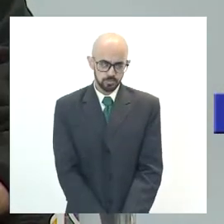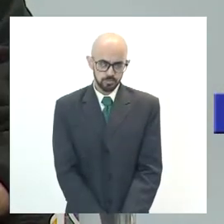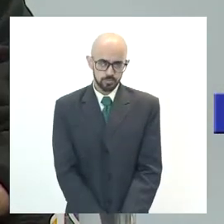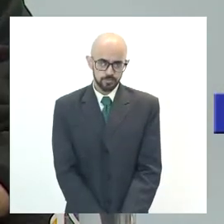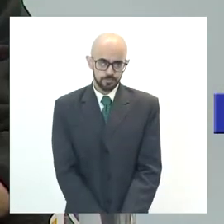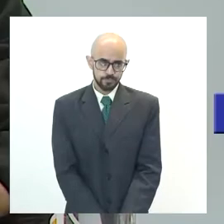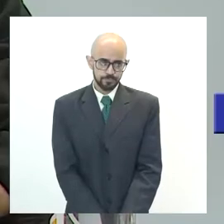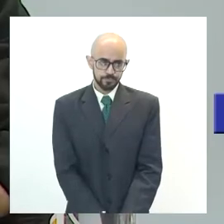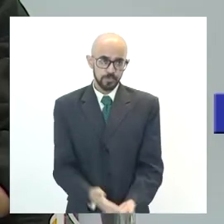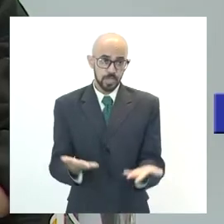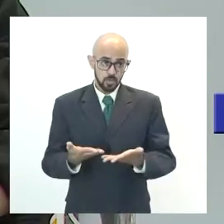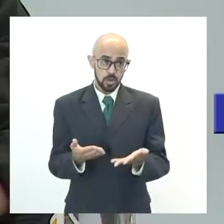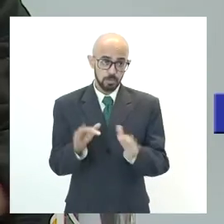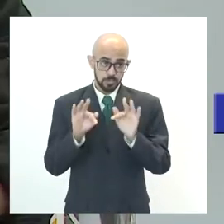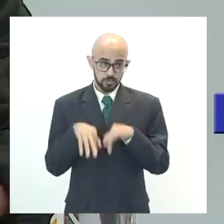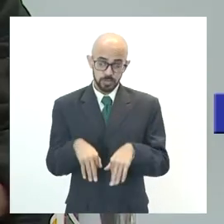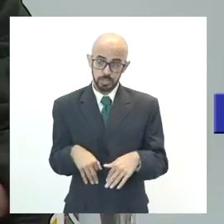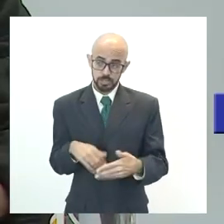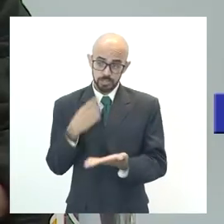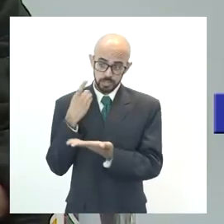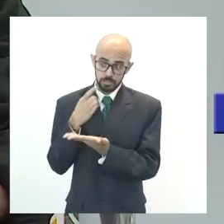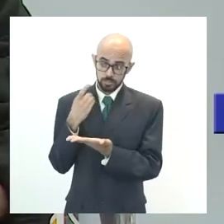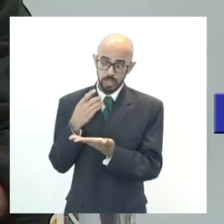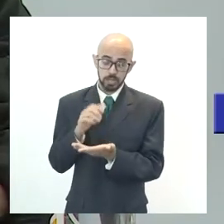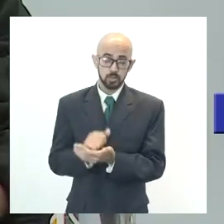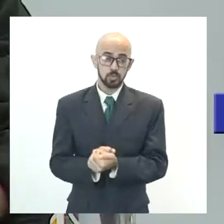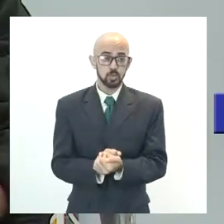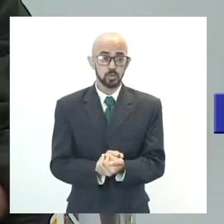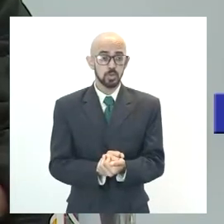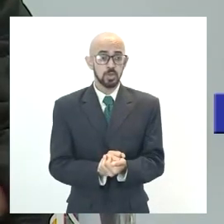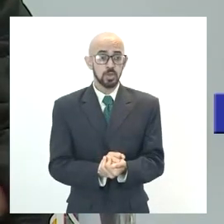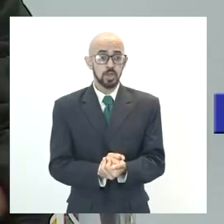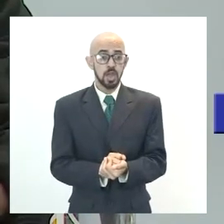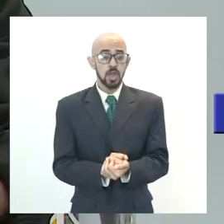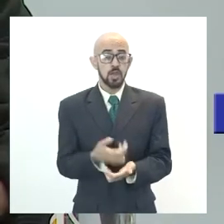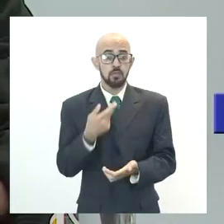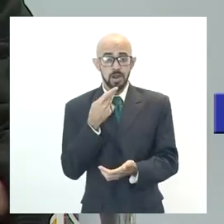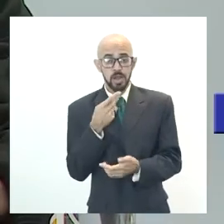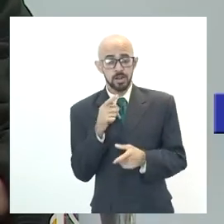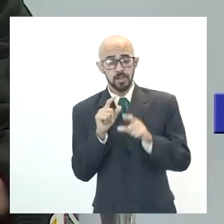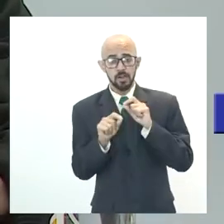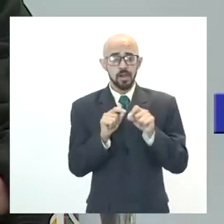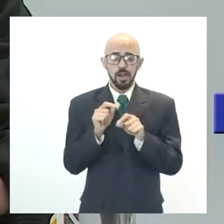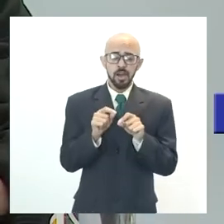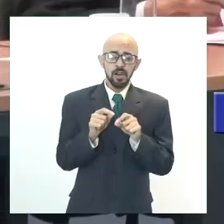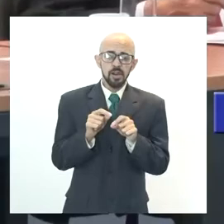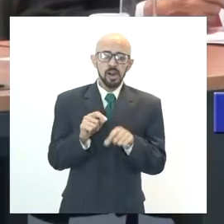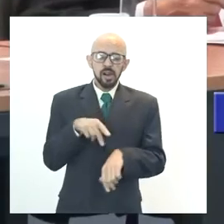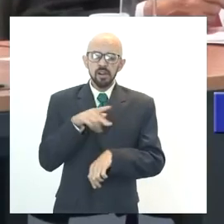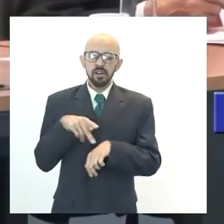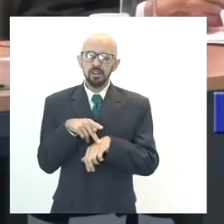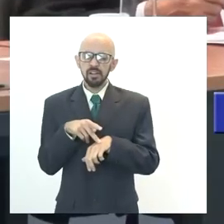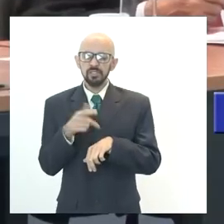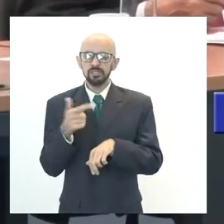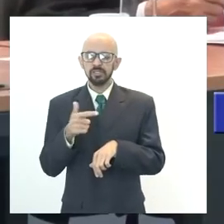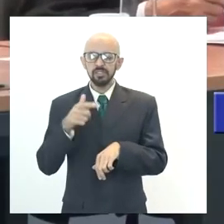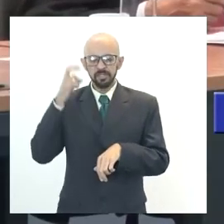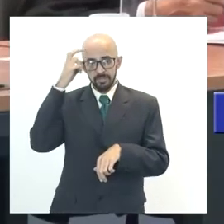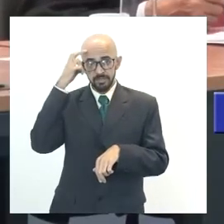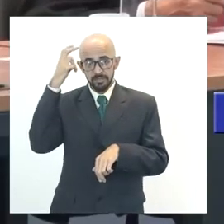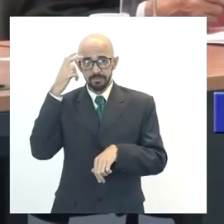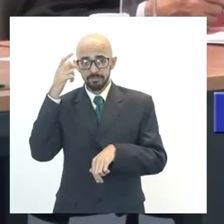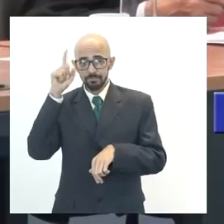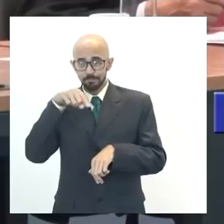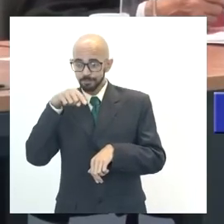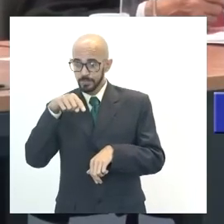a palavra tem certeza que só vai concordar eu diria que um país sem cultura é uma nação sem